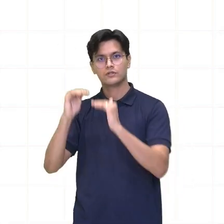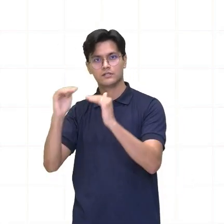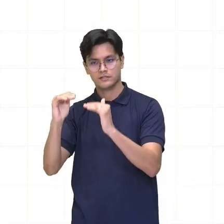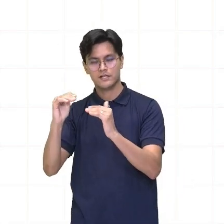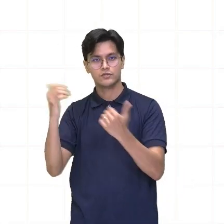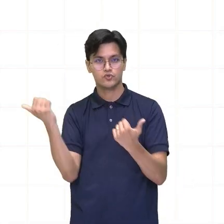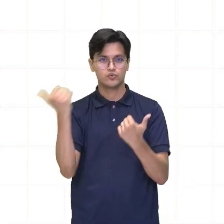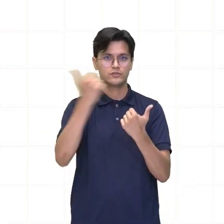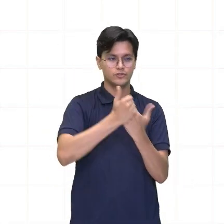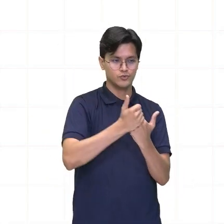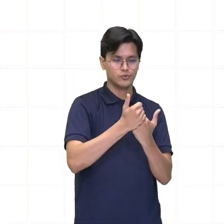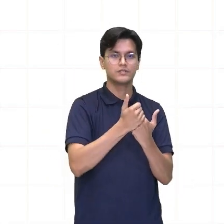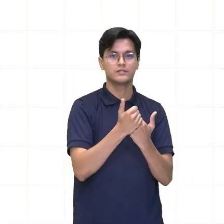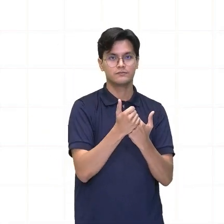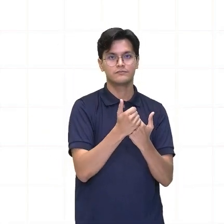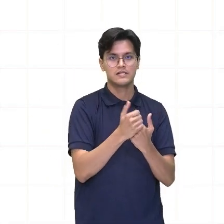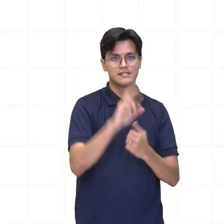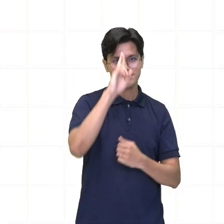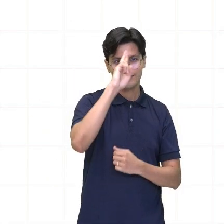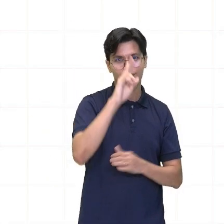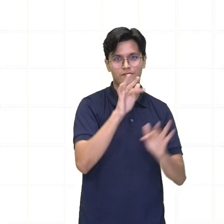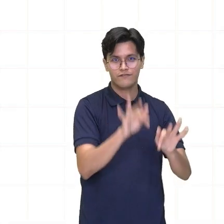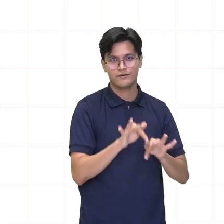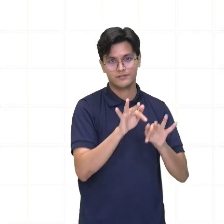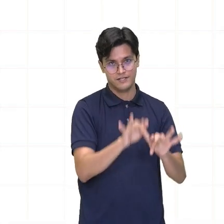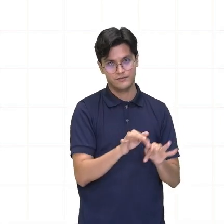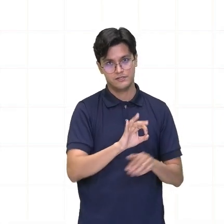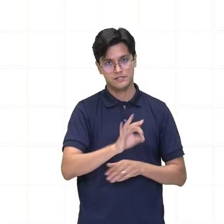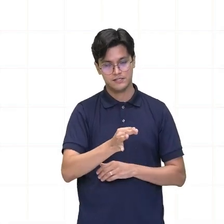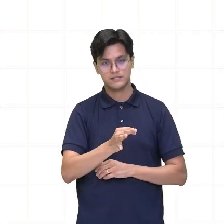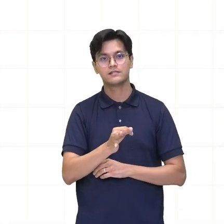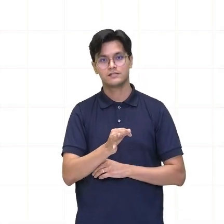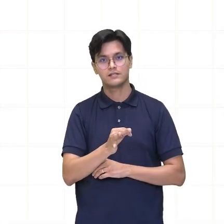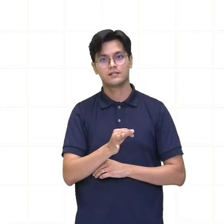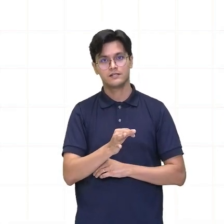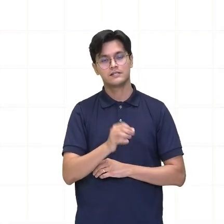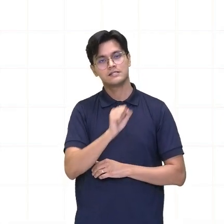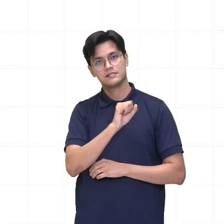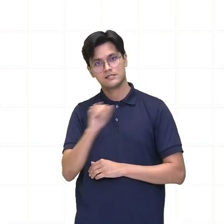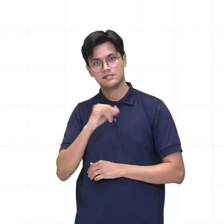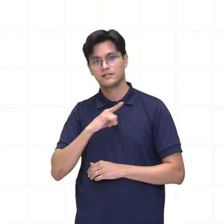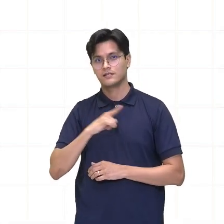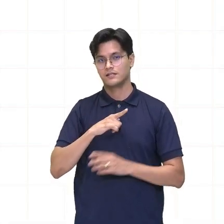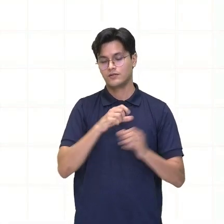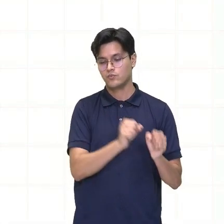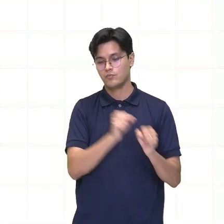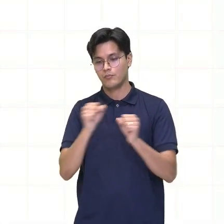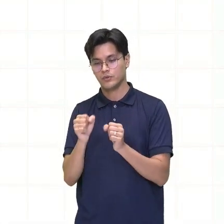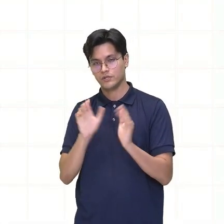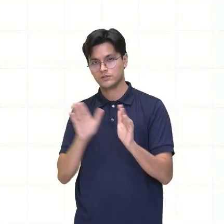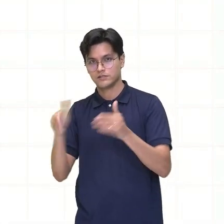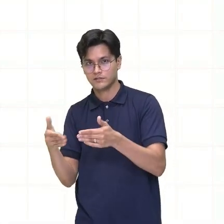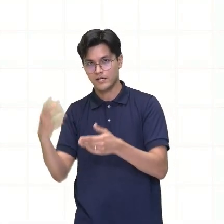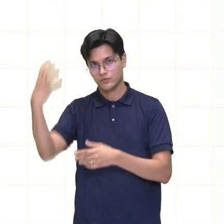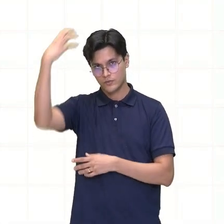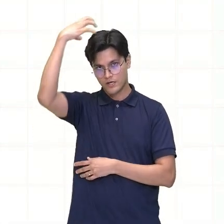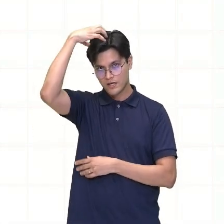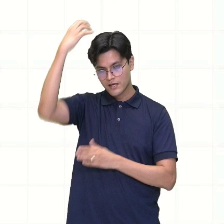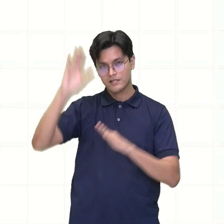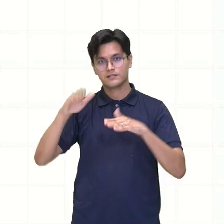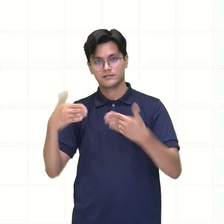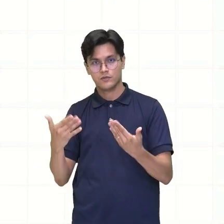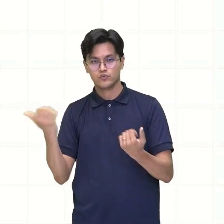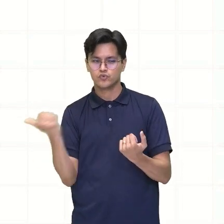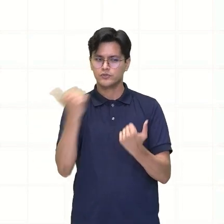senhores feudais. Uma vez que nós temos esse rei concentrando o poder, ele vai substituir o poder